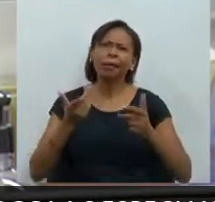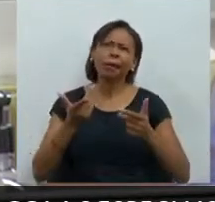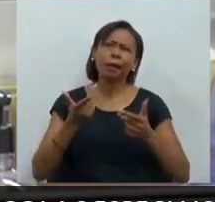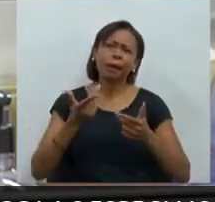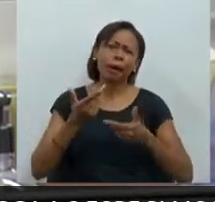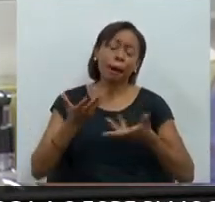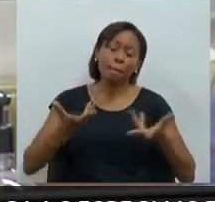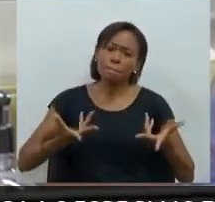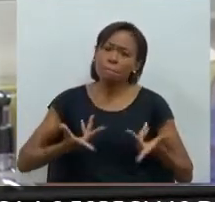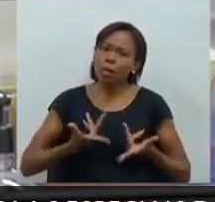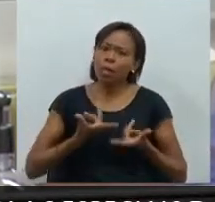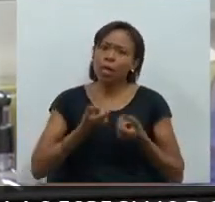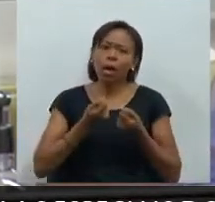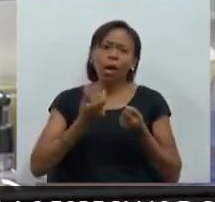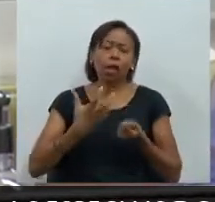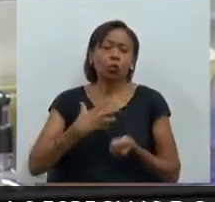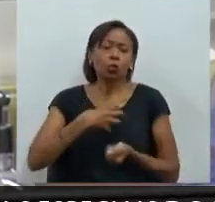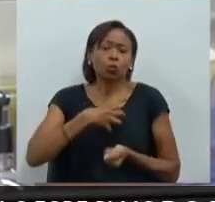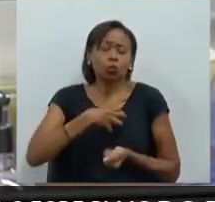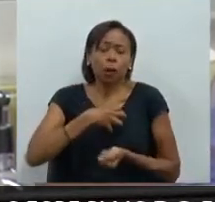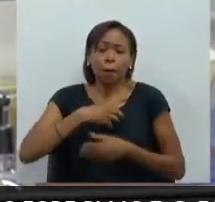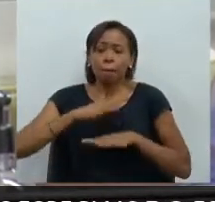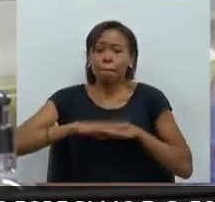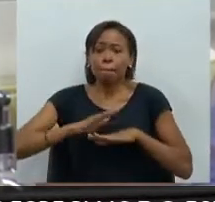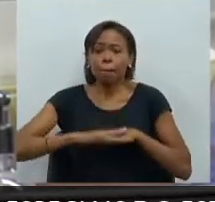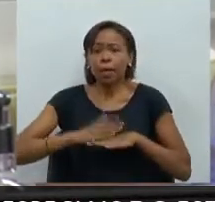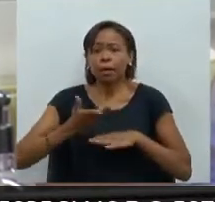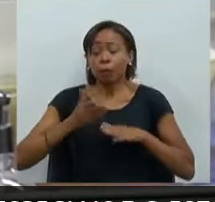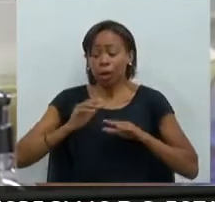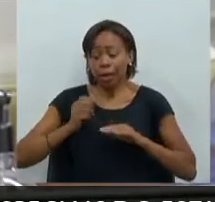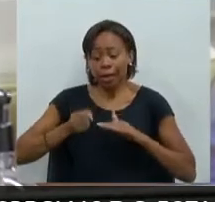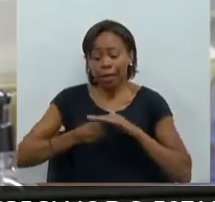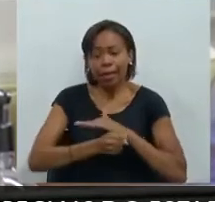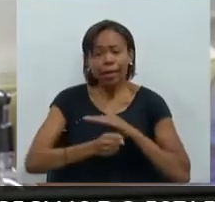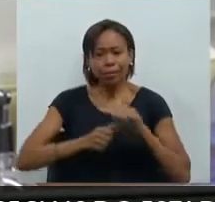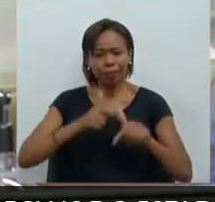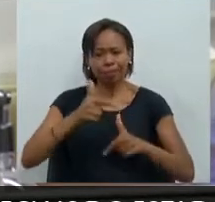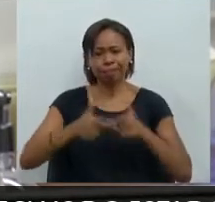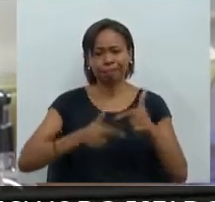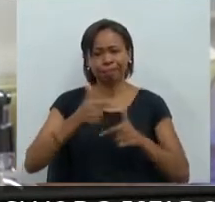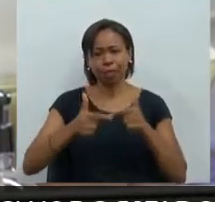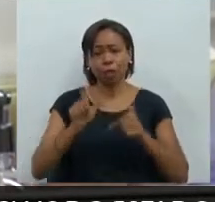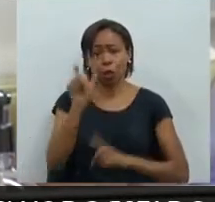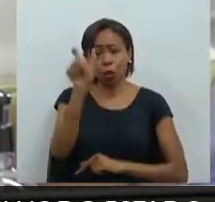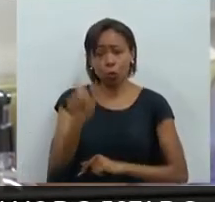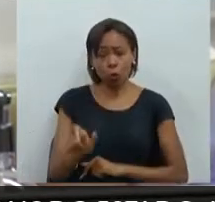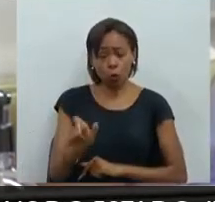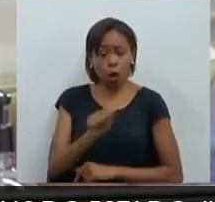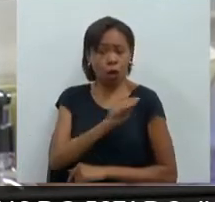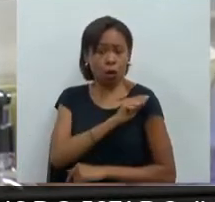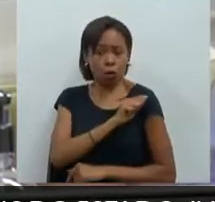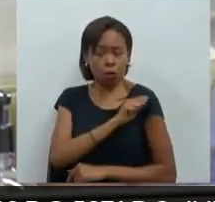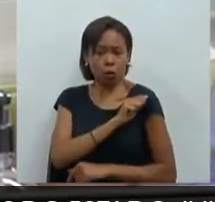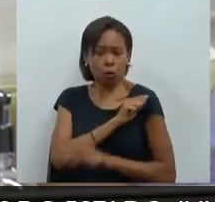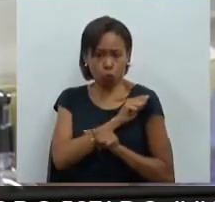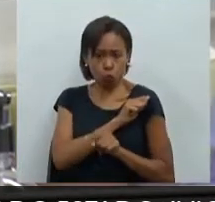habilidades, questões próprias do mundo do trabalho, para que esse estudante também possa ali